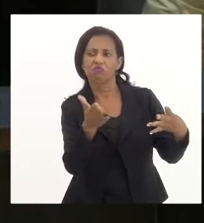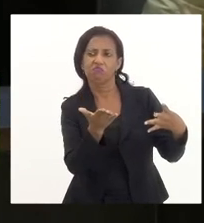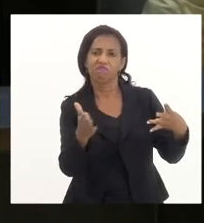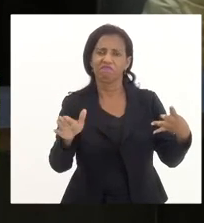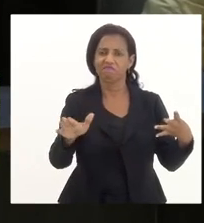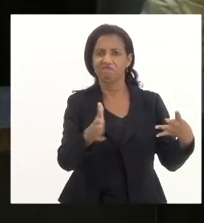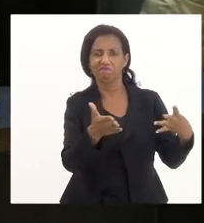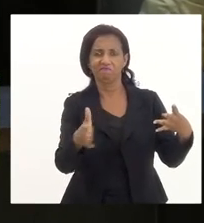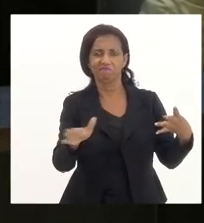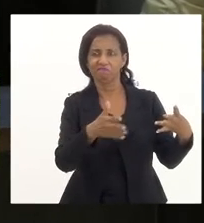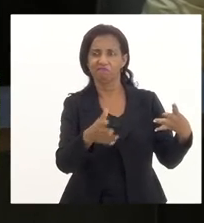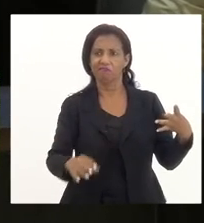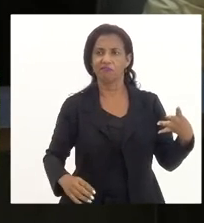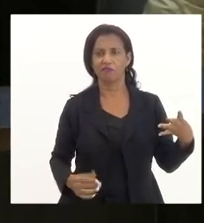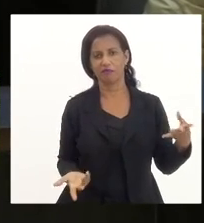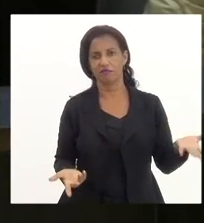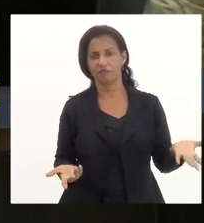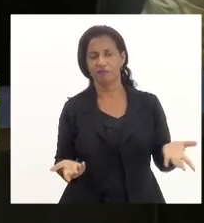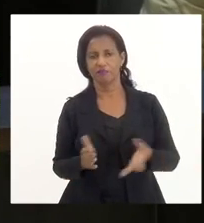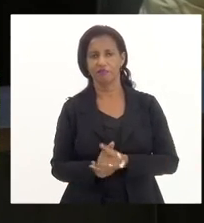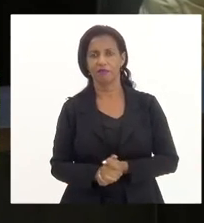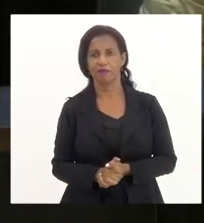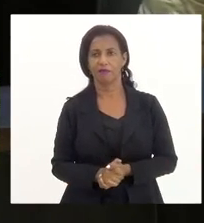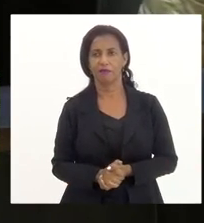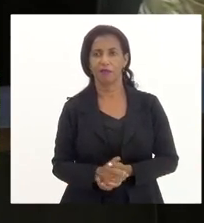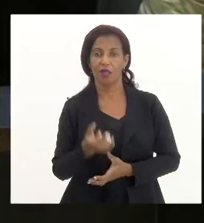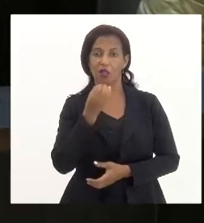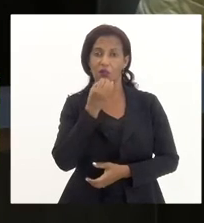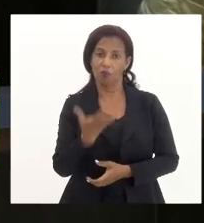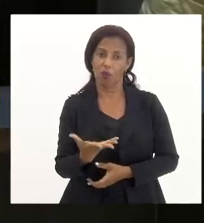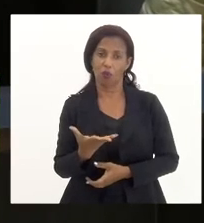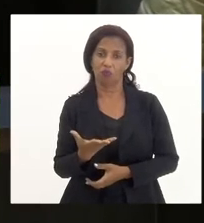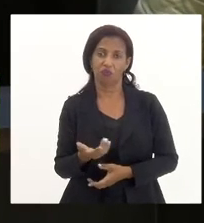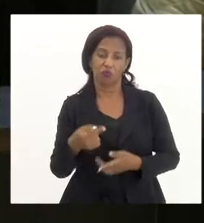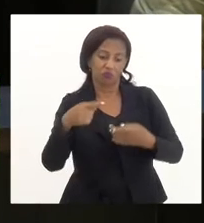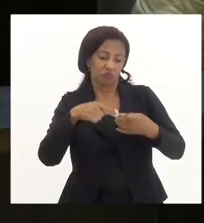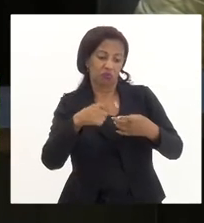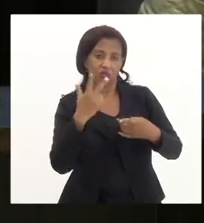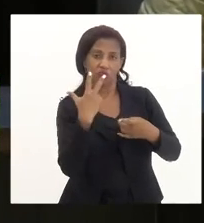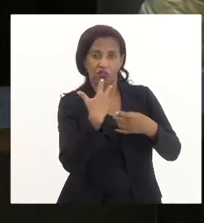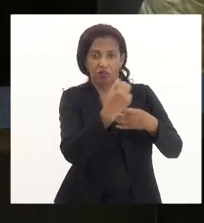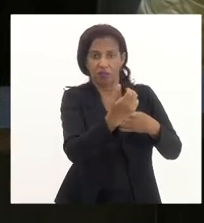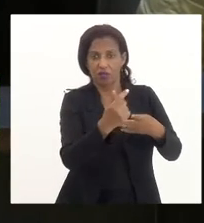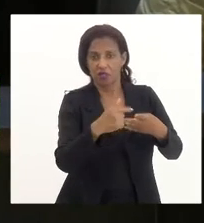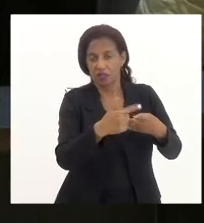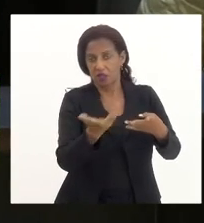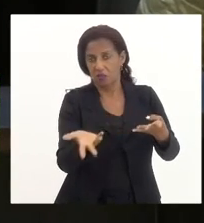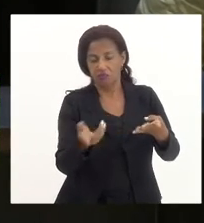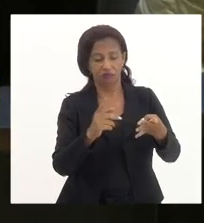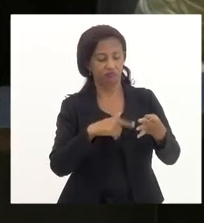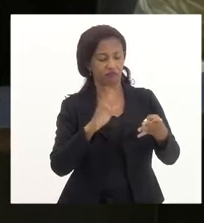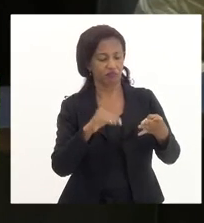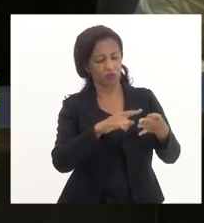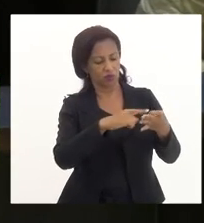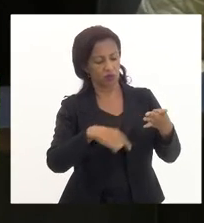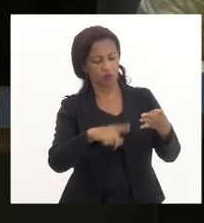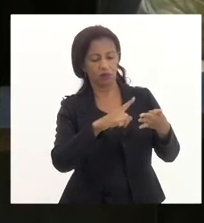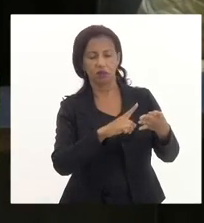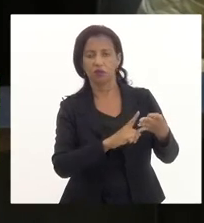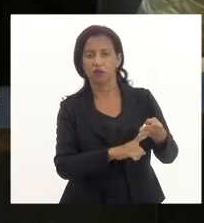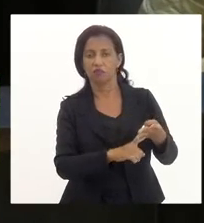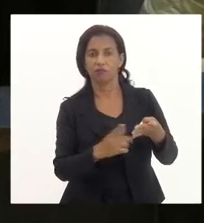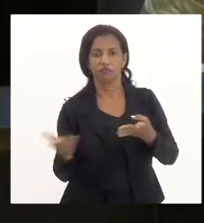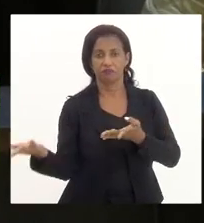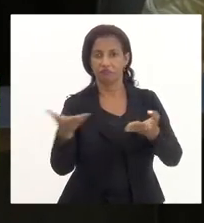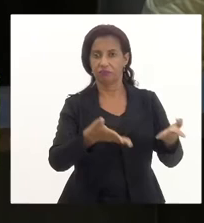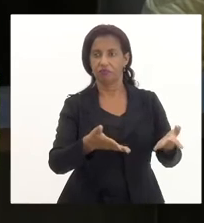parcial e é bom o que já está contemplado já tá contemplado que são os nossos corações não vamos